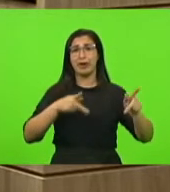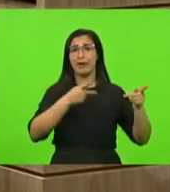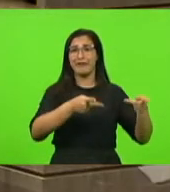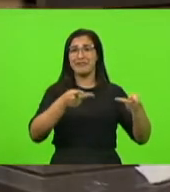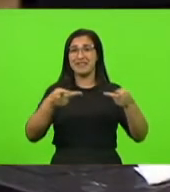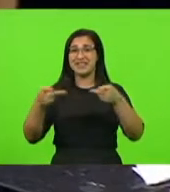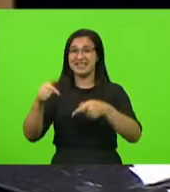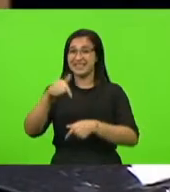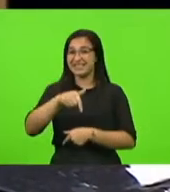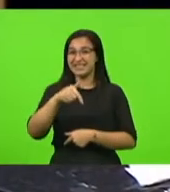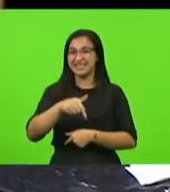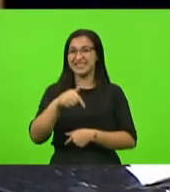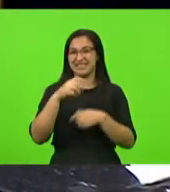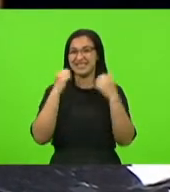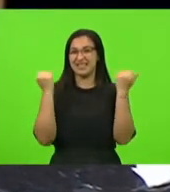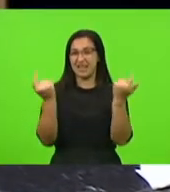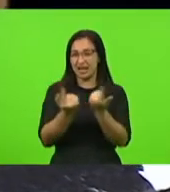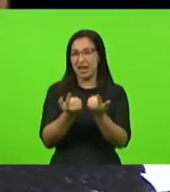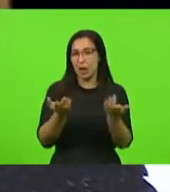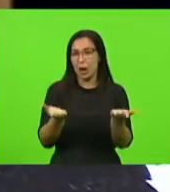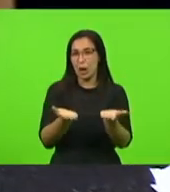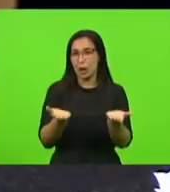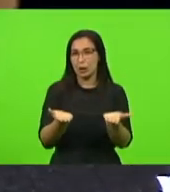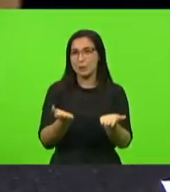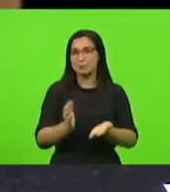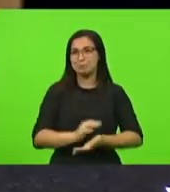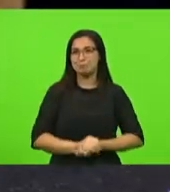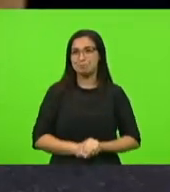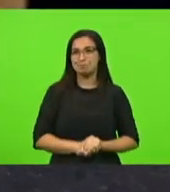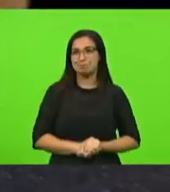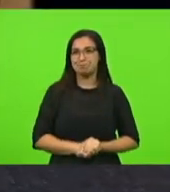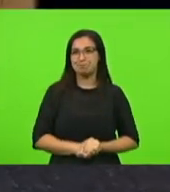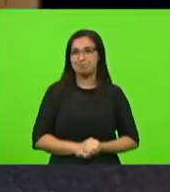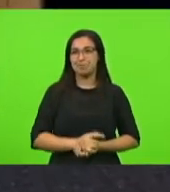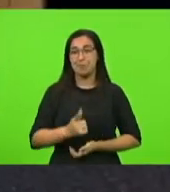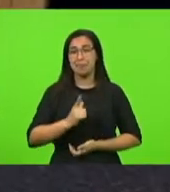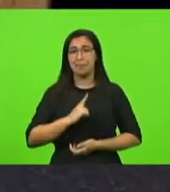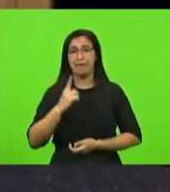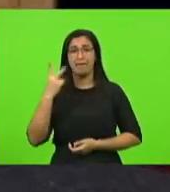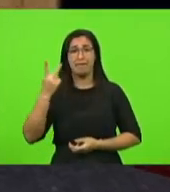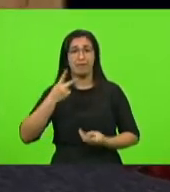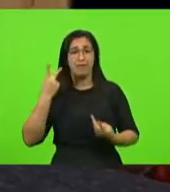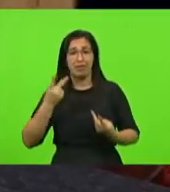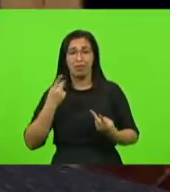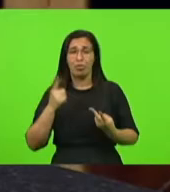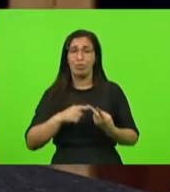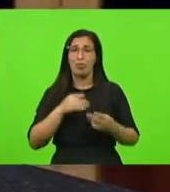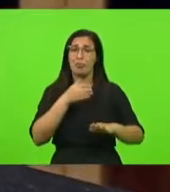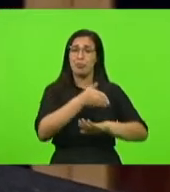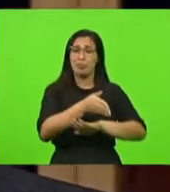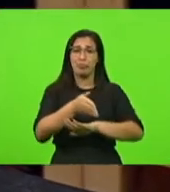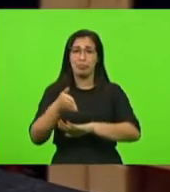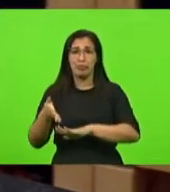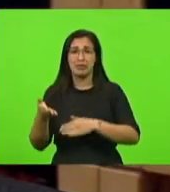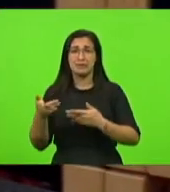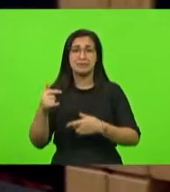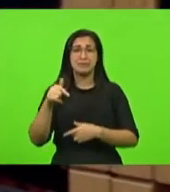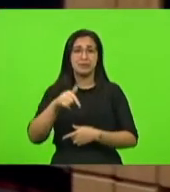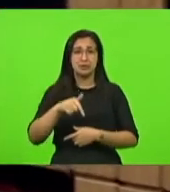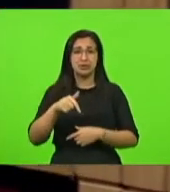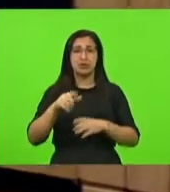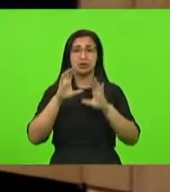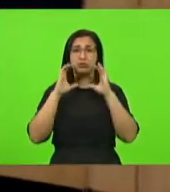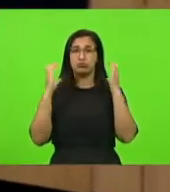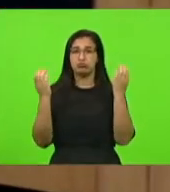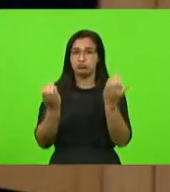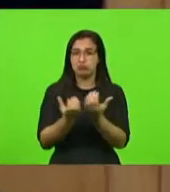nós temos aqui nesse dia, senhor presidente, tem vereadores que estão participando aqui do Congresso,